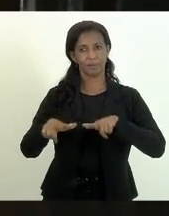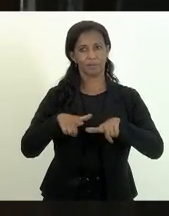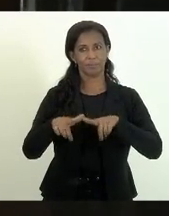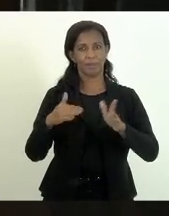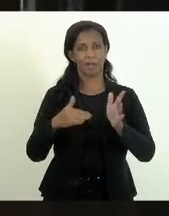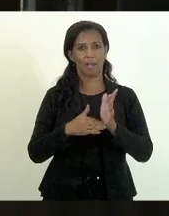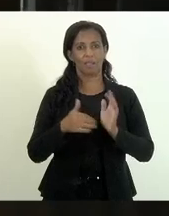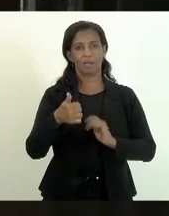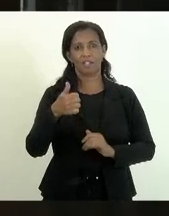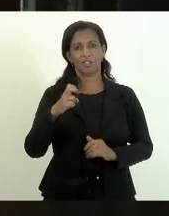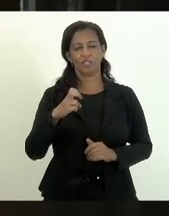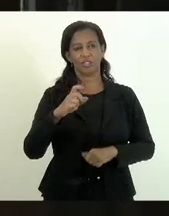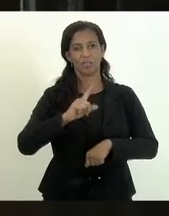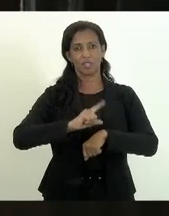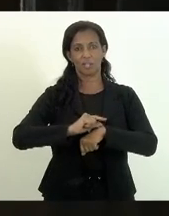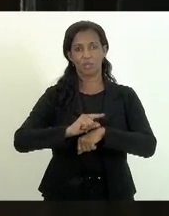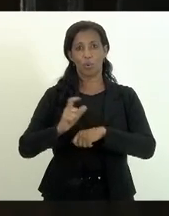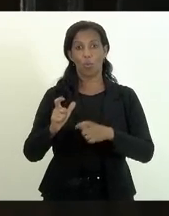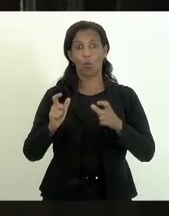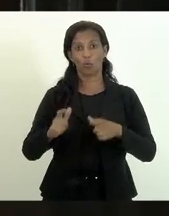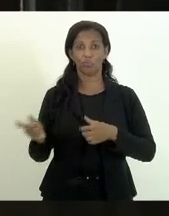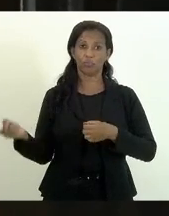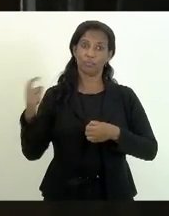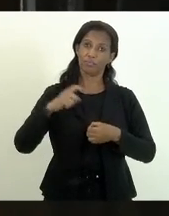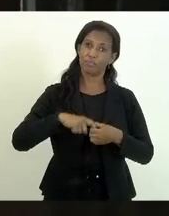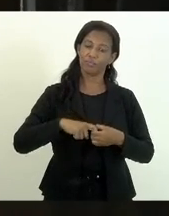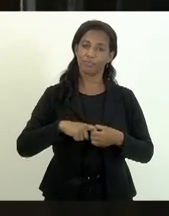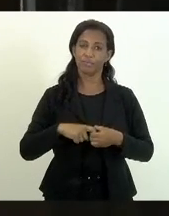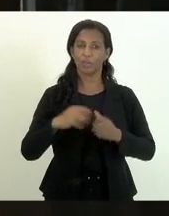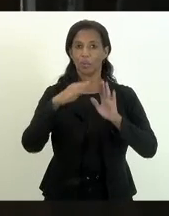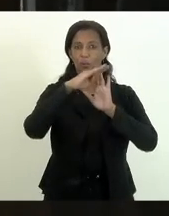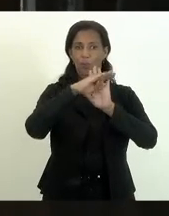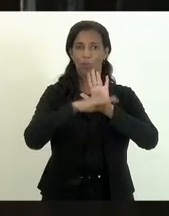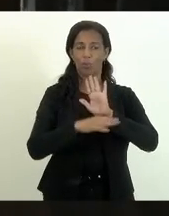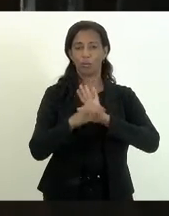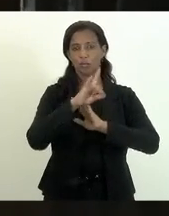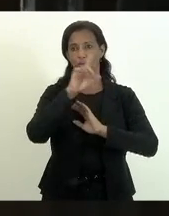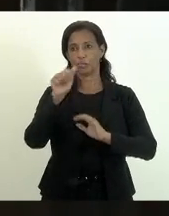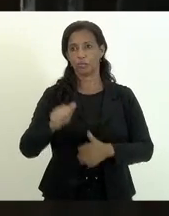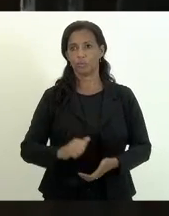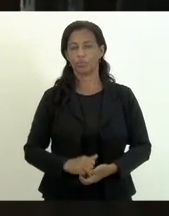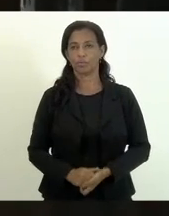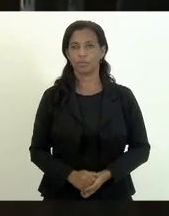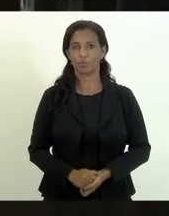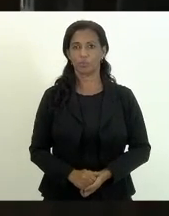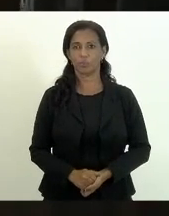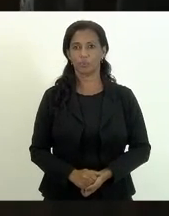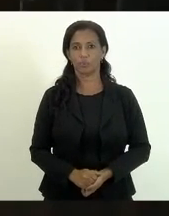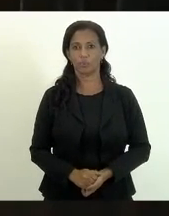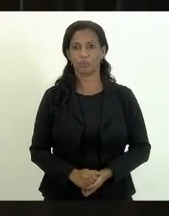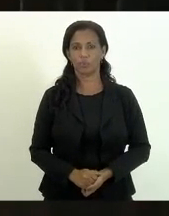até às 15horas onde retornaremos com a ordem do dia está suspensa a sessão